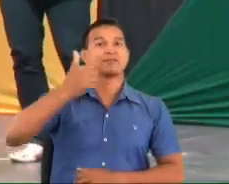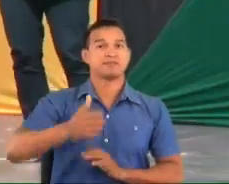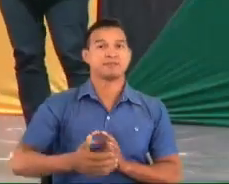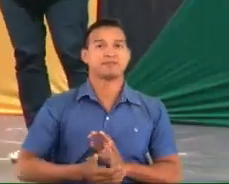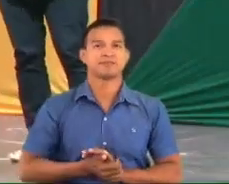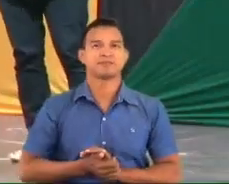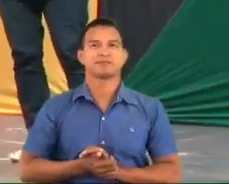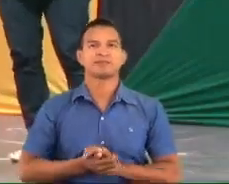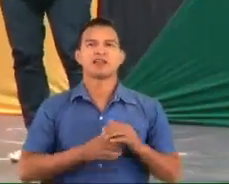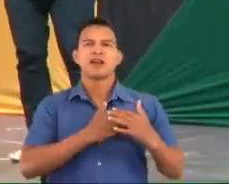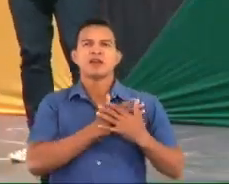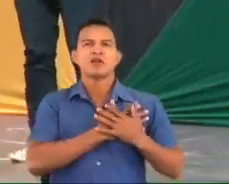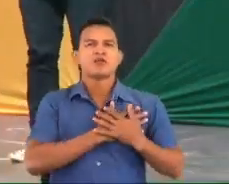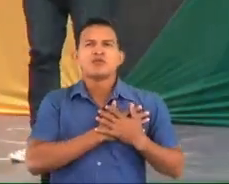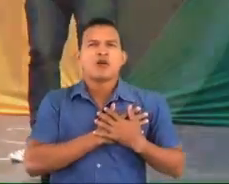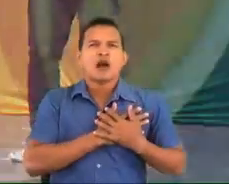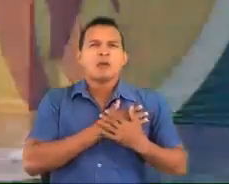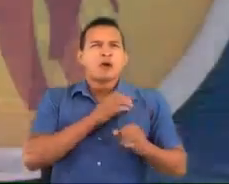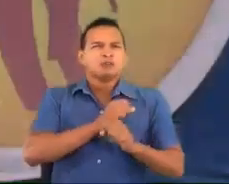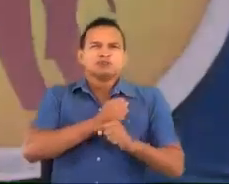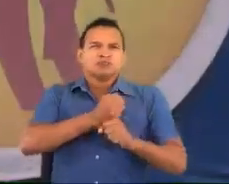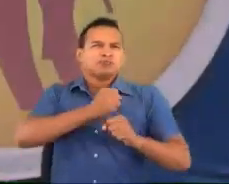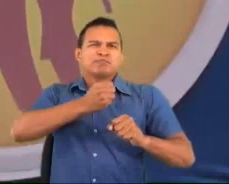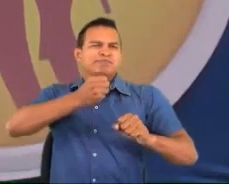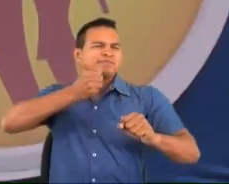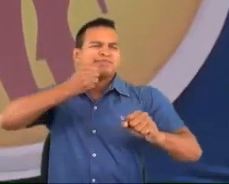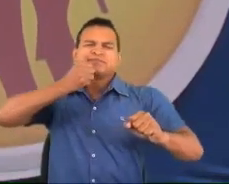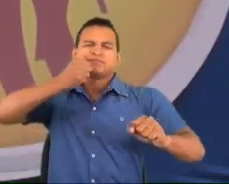um amor imensurável.